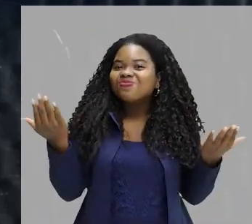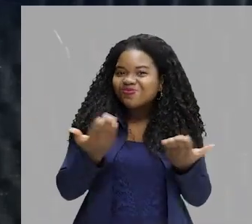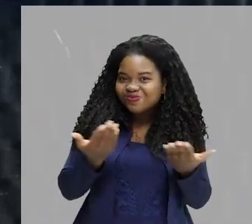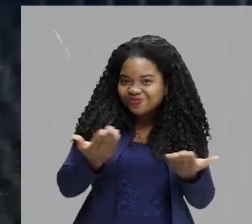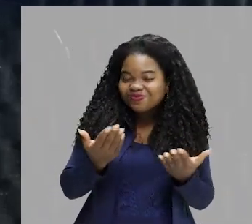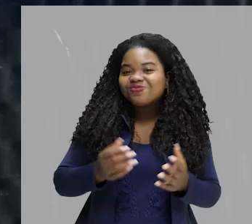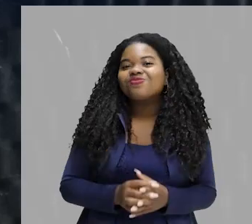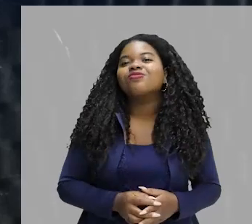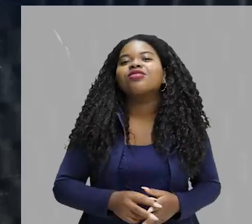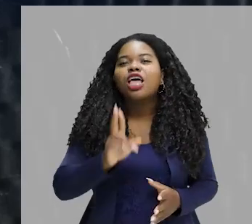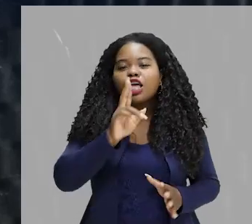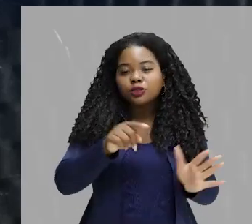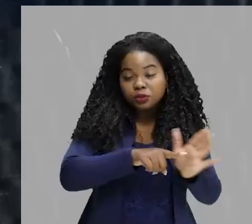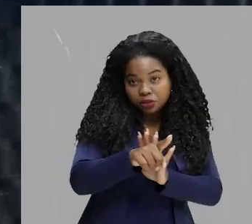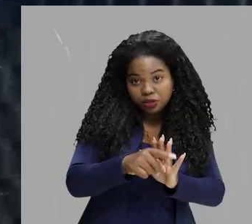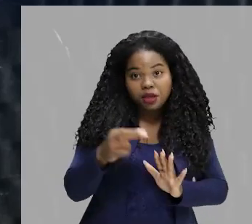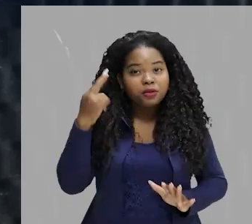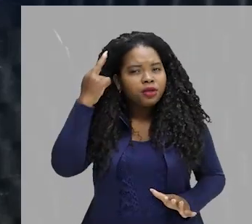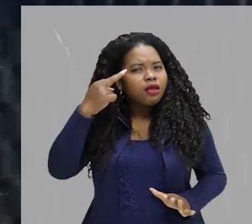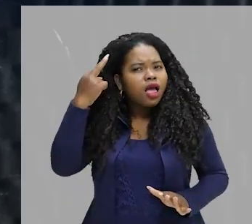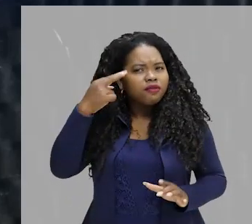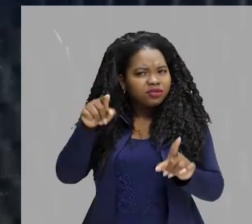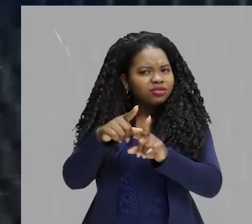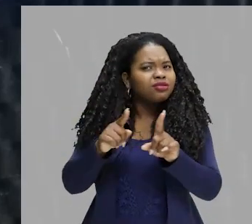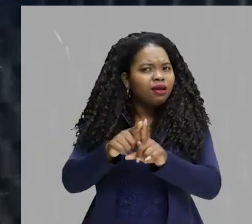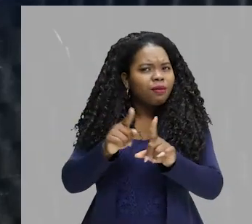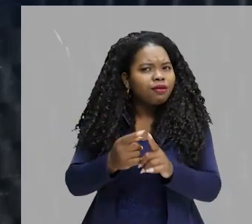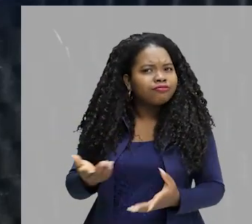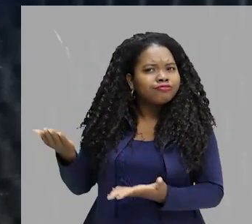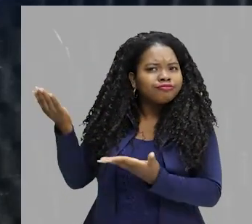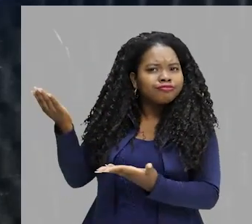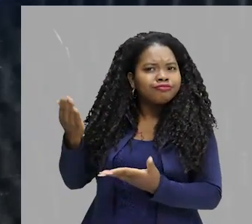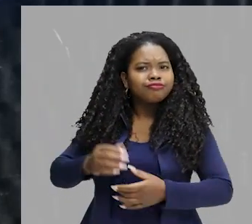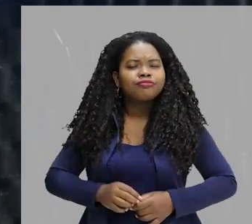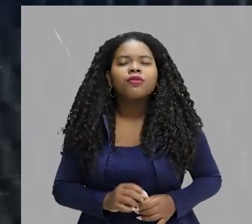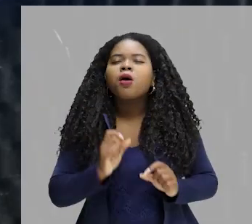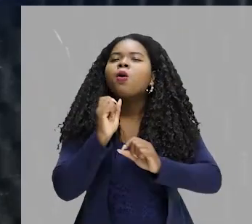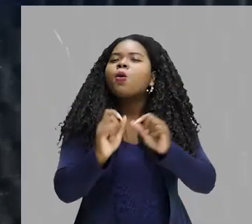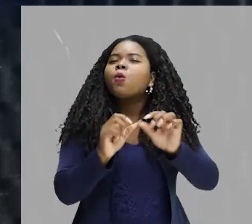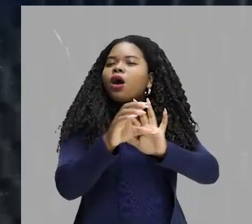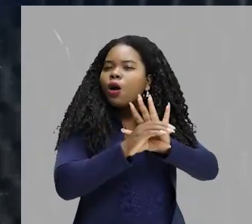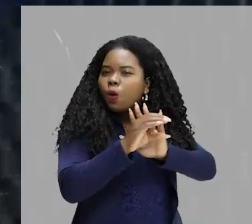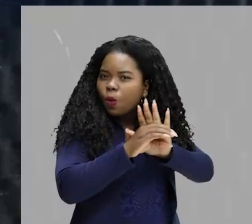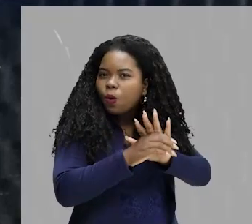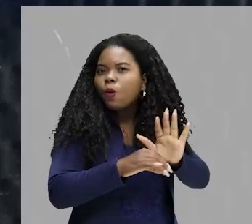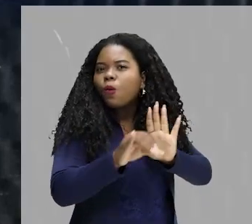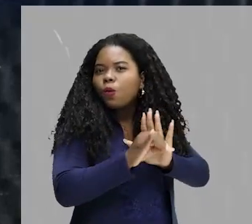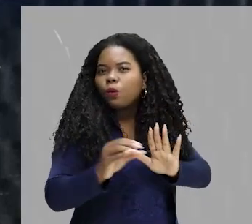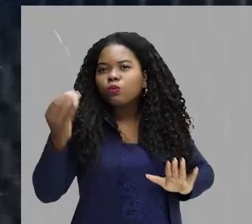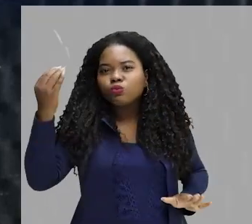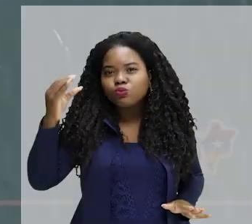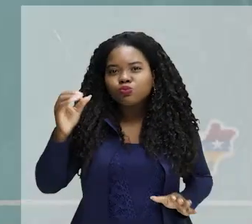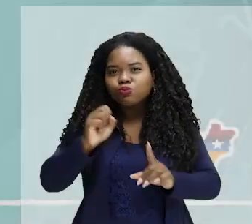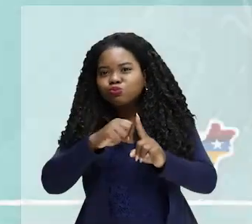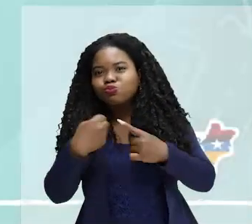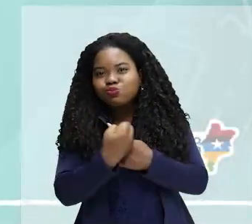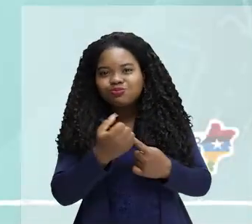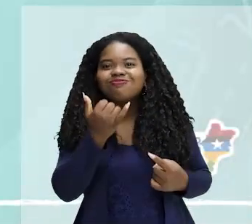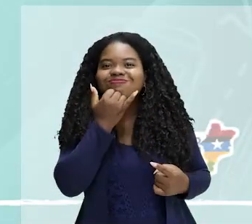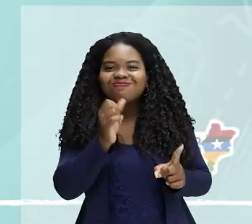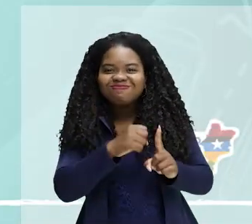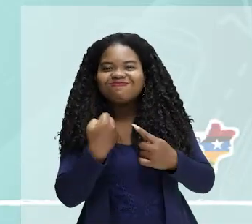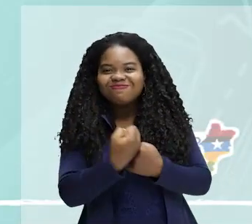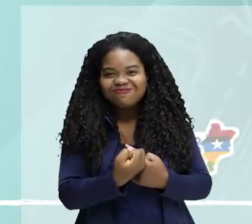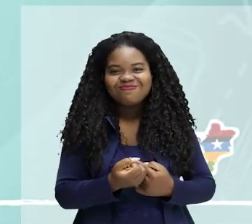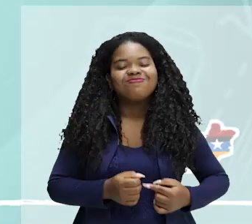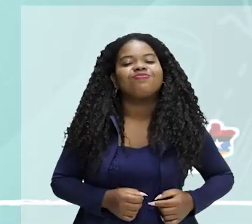tentando responder a este questionamento aqui, ó. Afinal de contas, o que é identidade social? Além